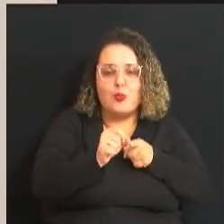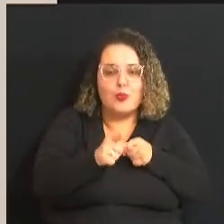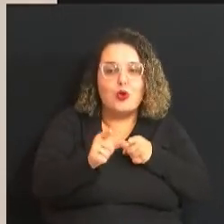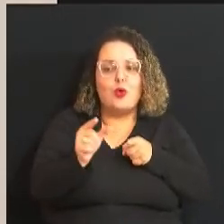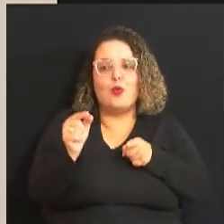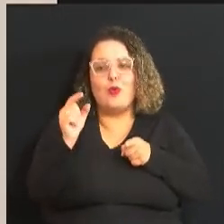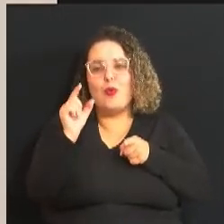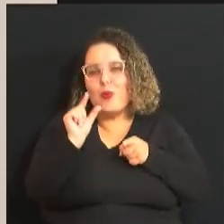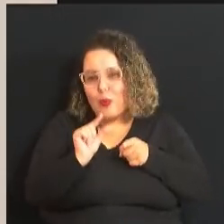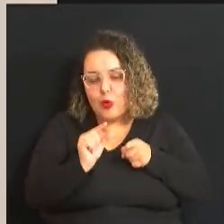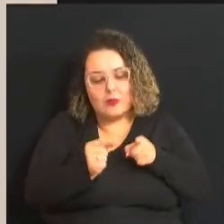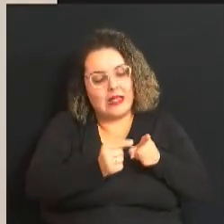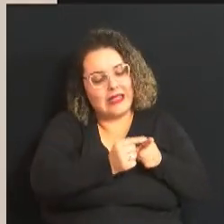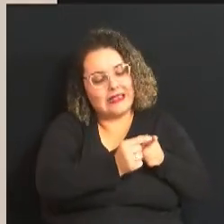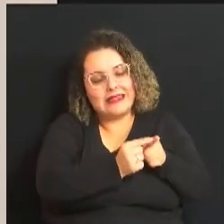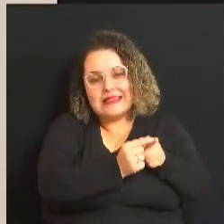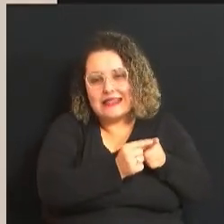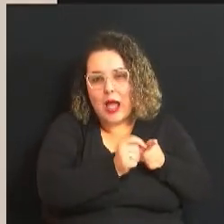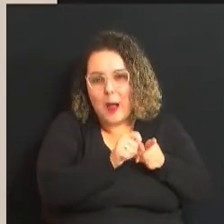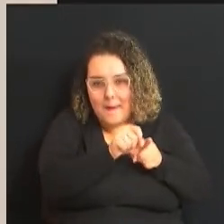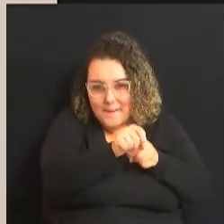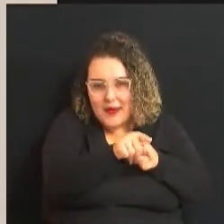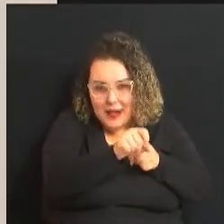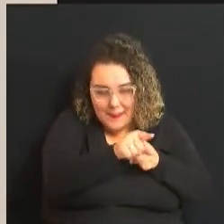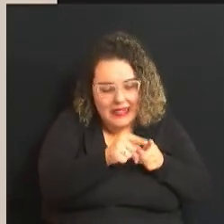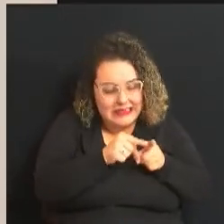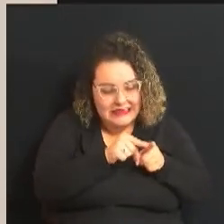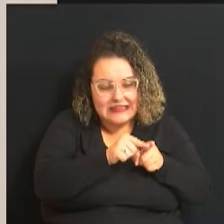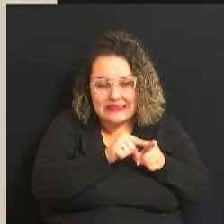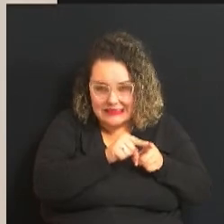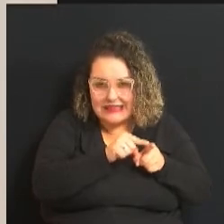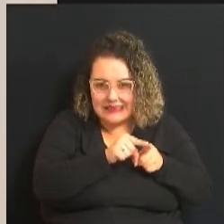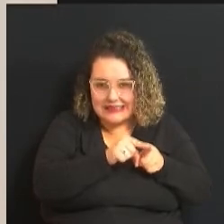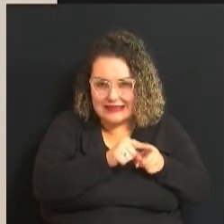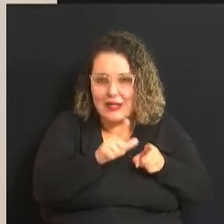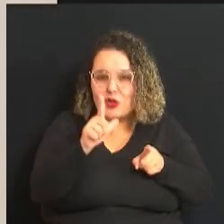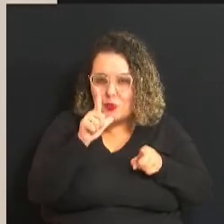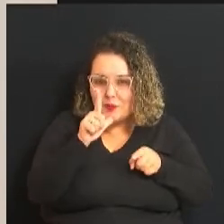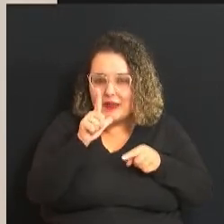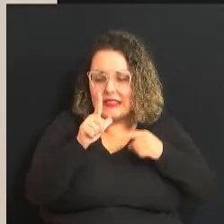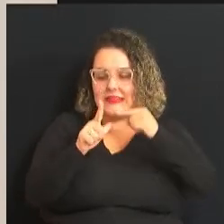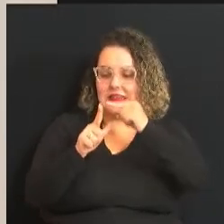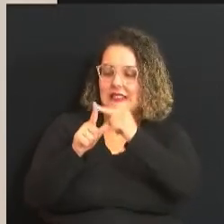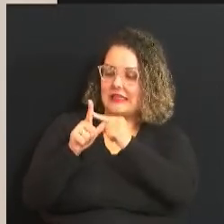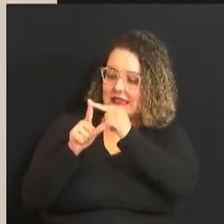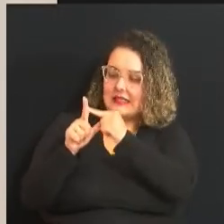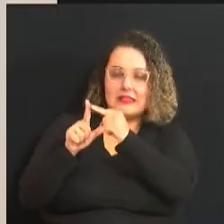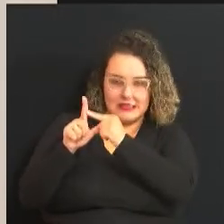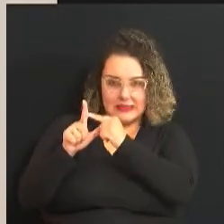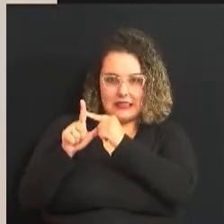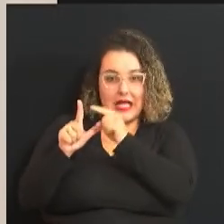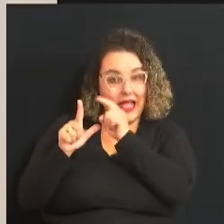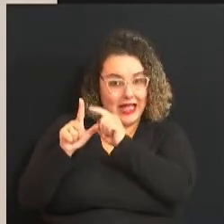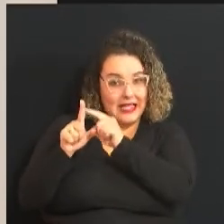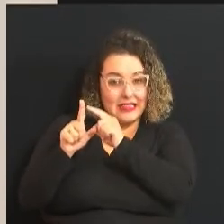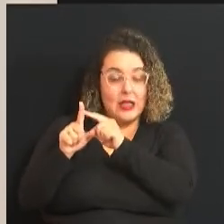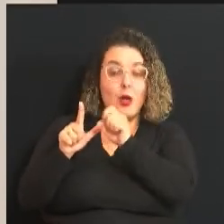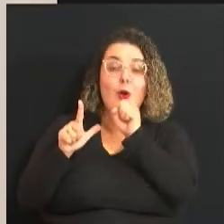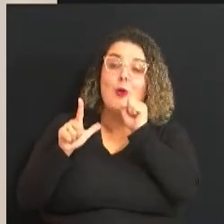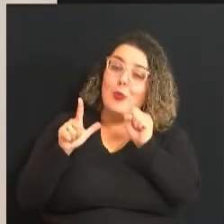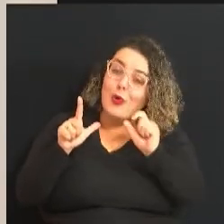na glande, né, do pênis masculino, aquela parte, a parte da frente do pênis, ali já pode ter